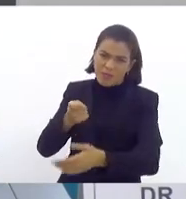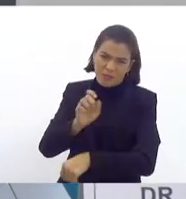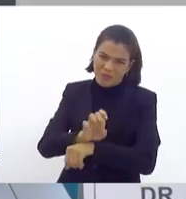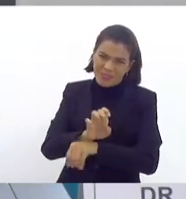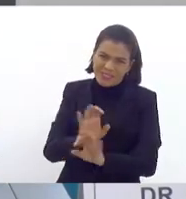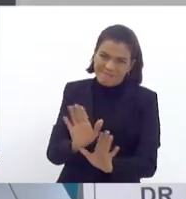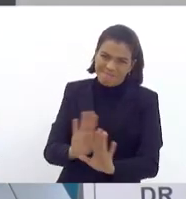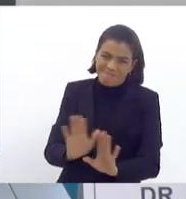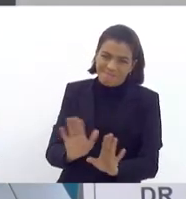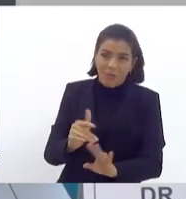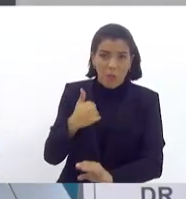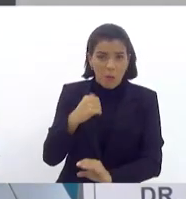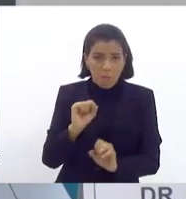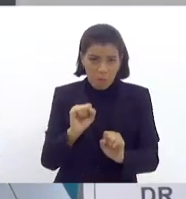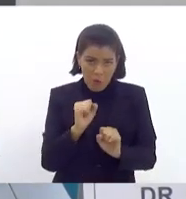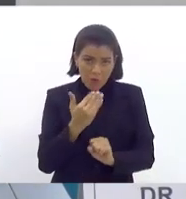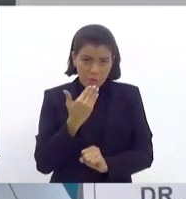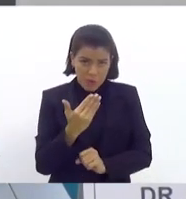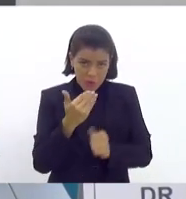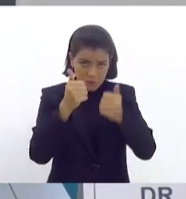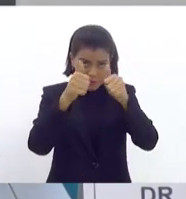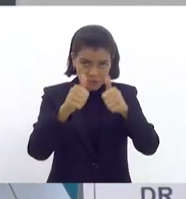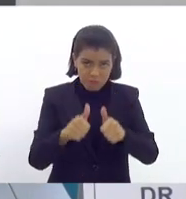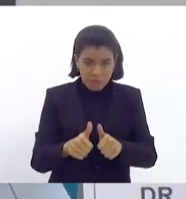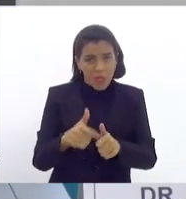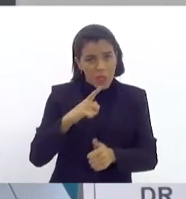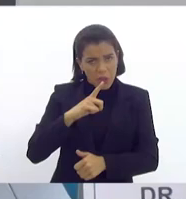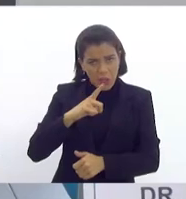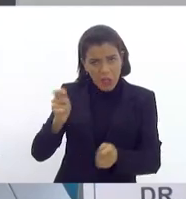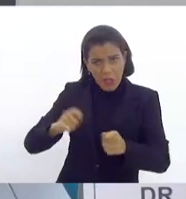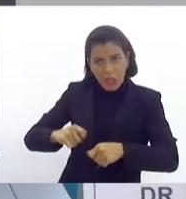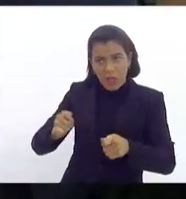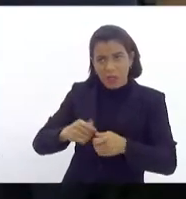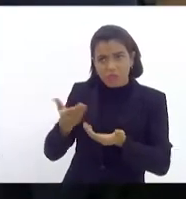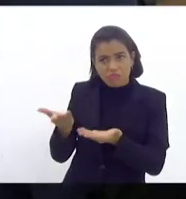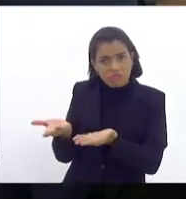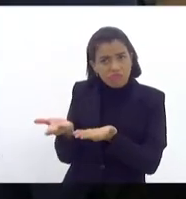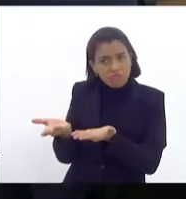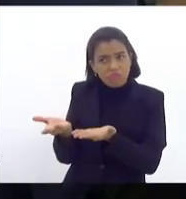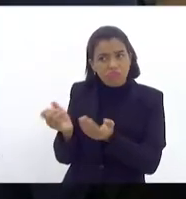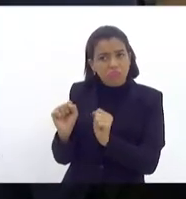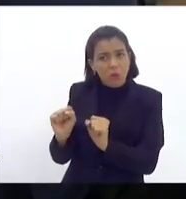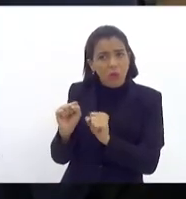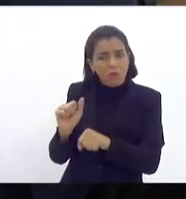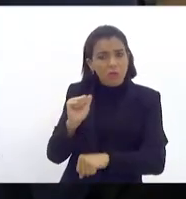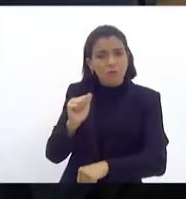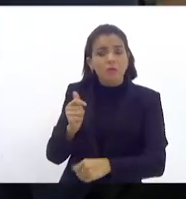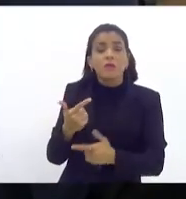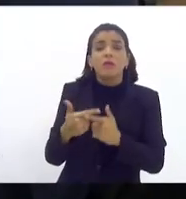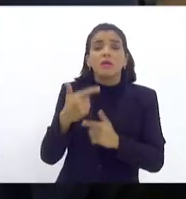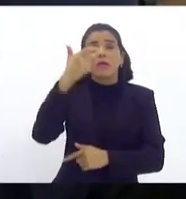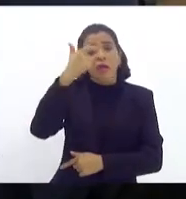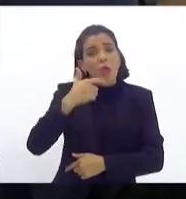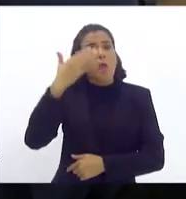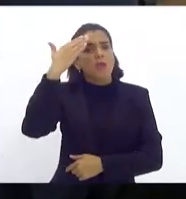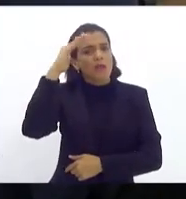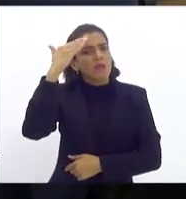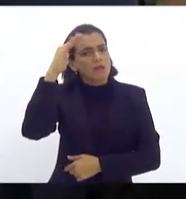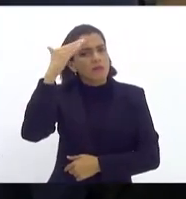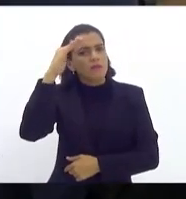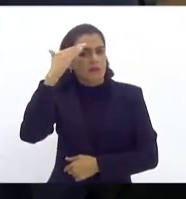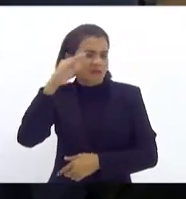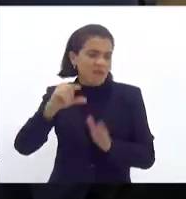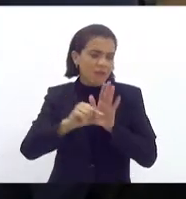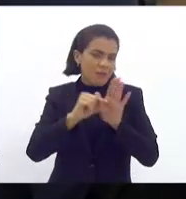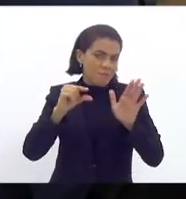sugestão. Eu poderia pedir vista? Eu estou em condições de pedir claro, vista? Claro, você está funcionando como titular. Não, pelo seguinte, eu entendi a